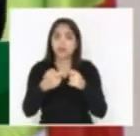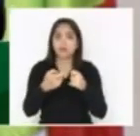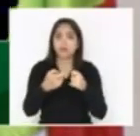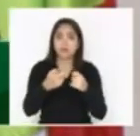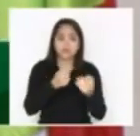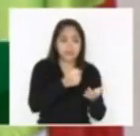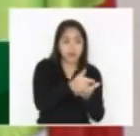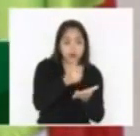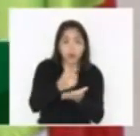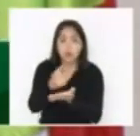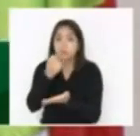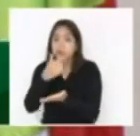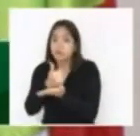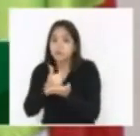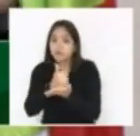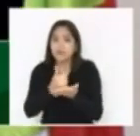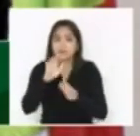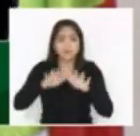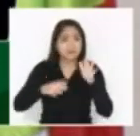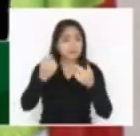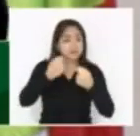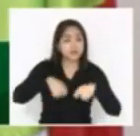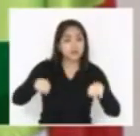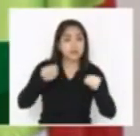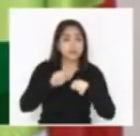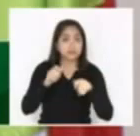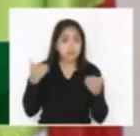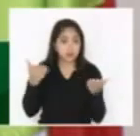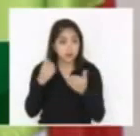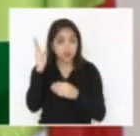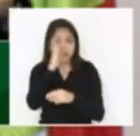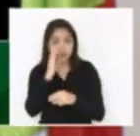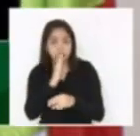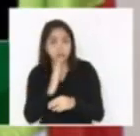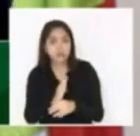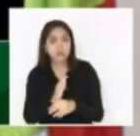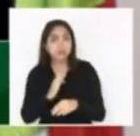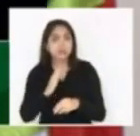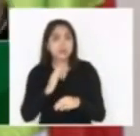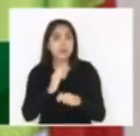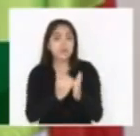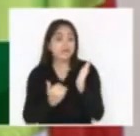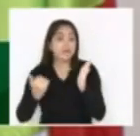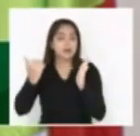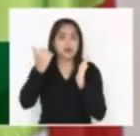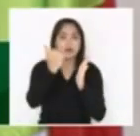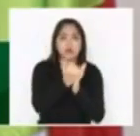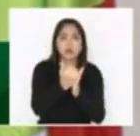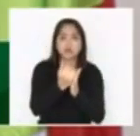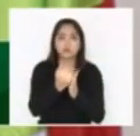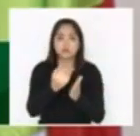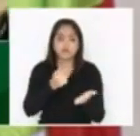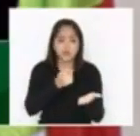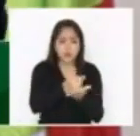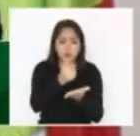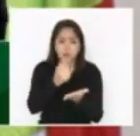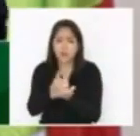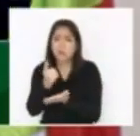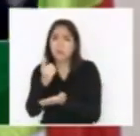de remédios desnecessários. O Brasil hoje é um dos maiores consumidores do mundo de remédio.